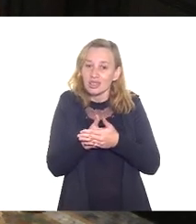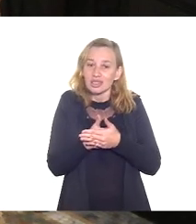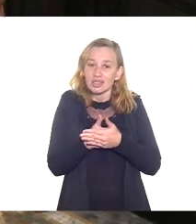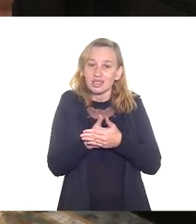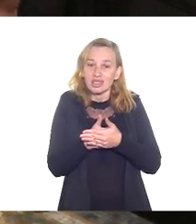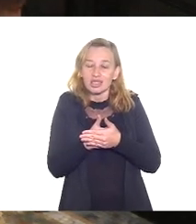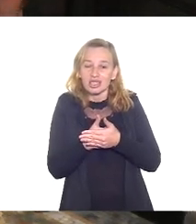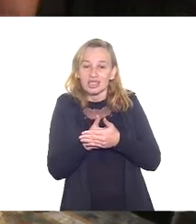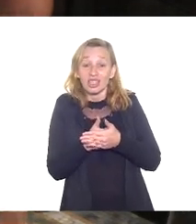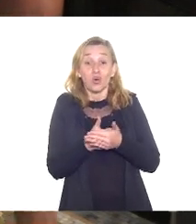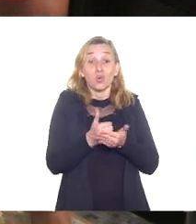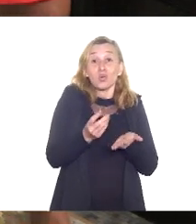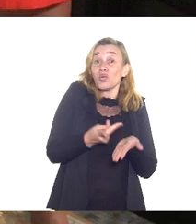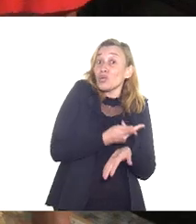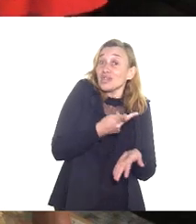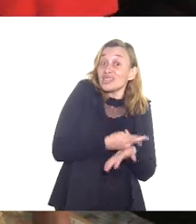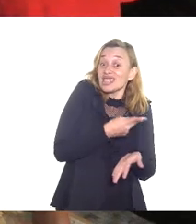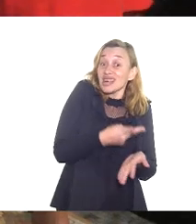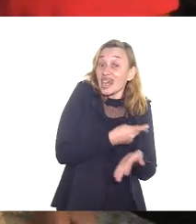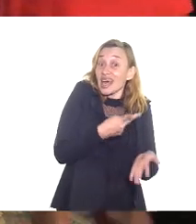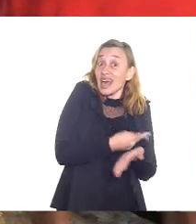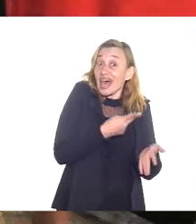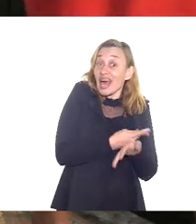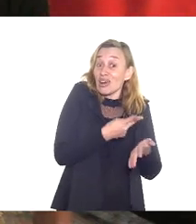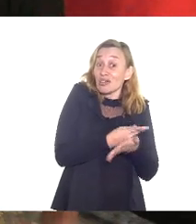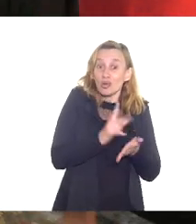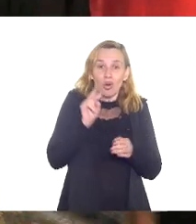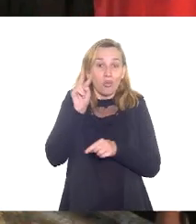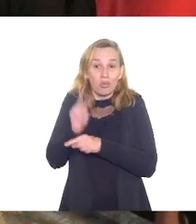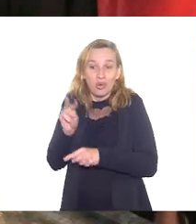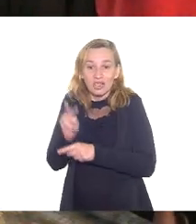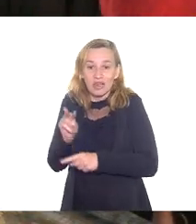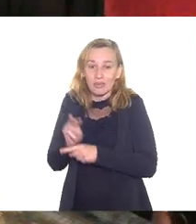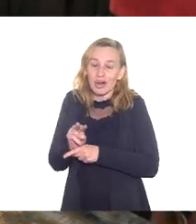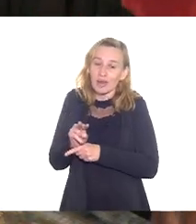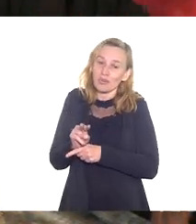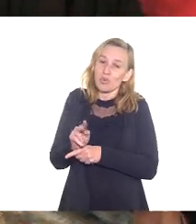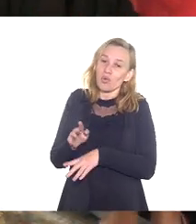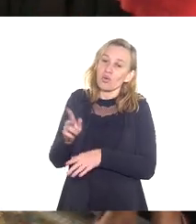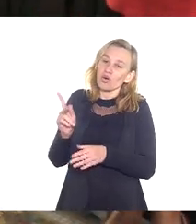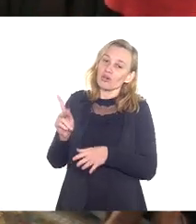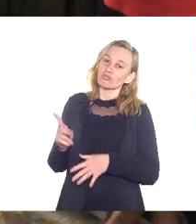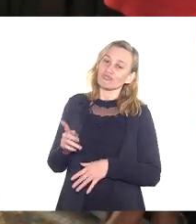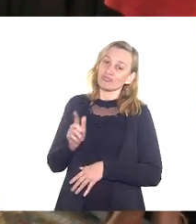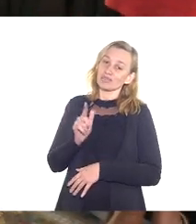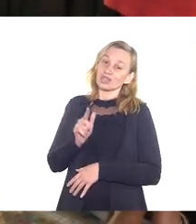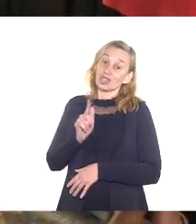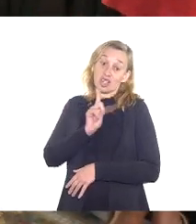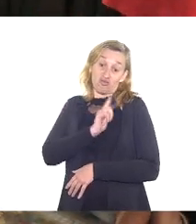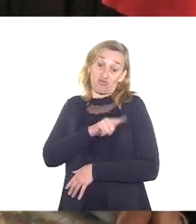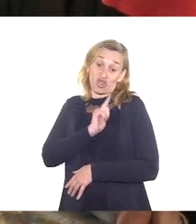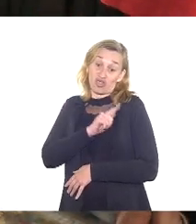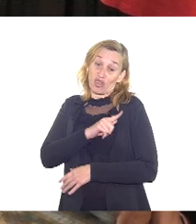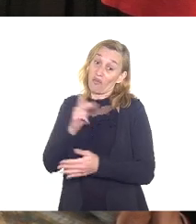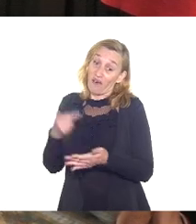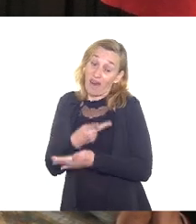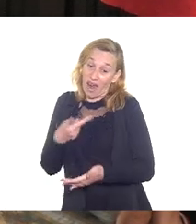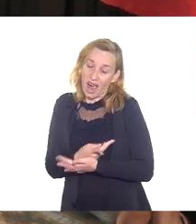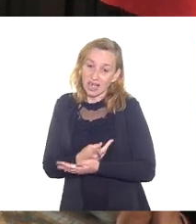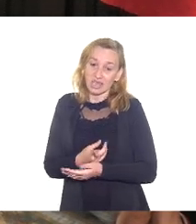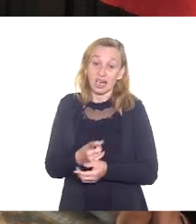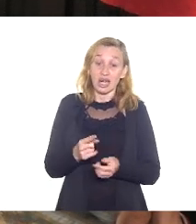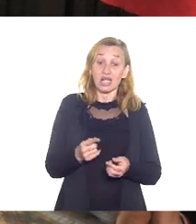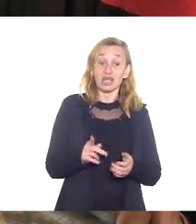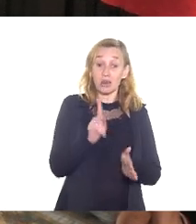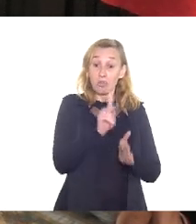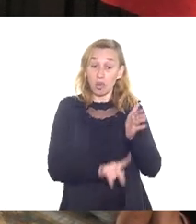nossas fiscalizações, defendendo, né, o péssimo gestor. Então, isso aqui vem para. Esse projeto de lei vem para